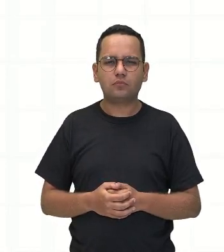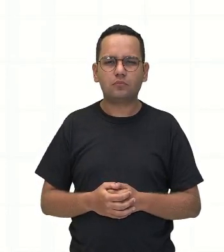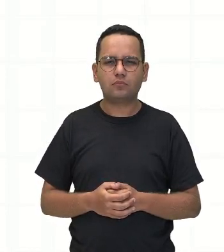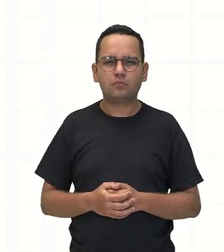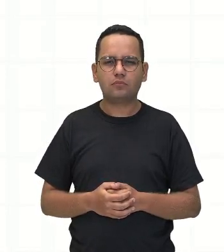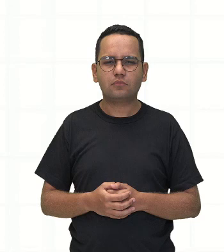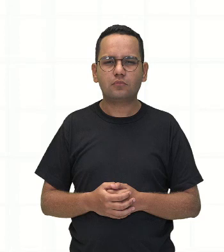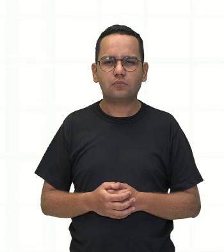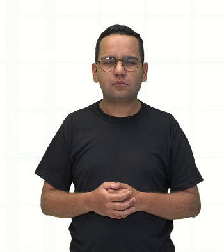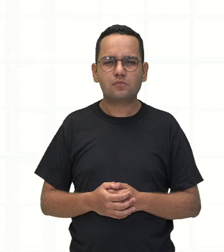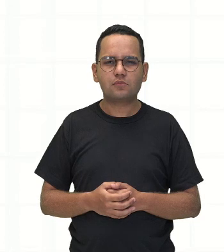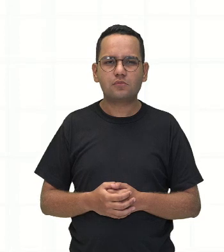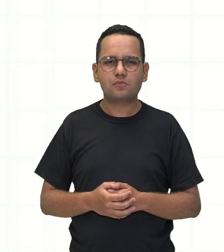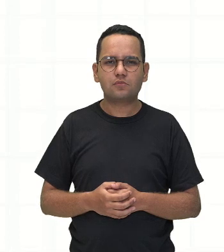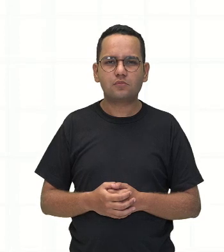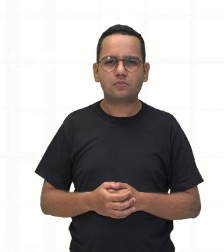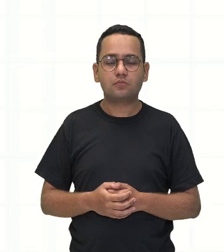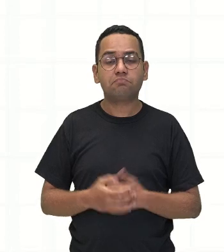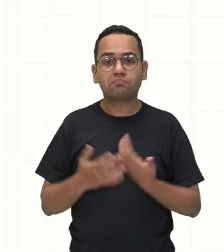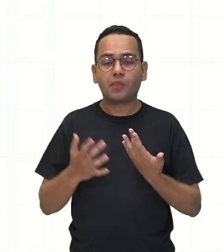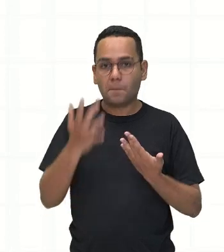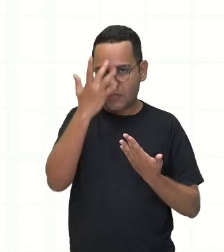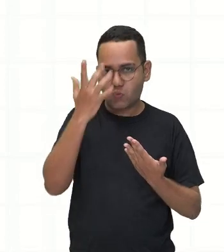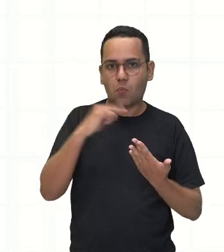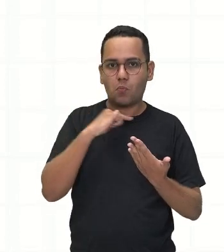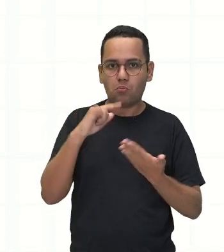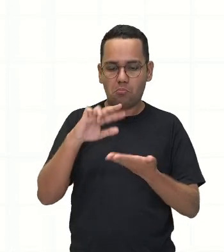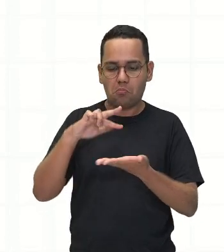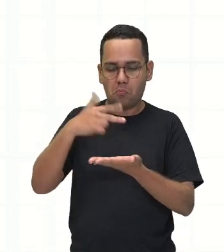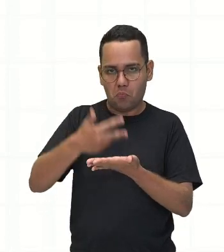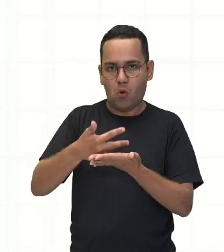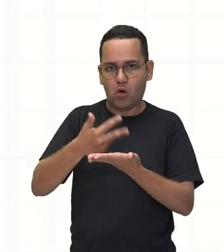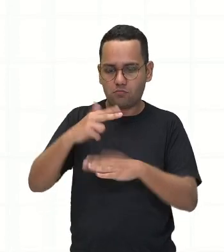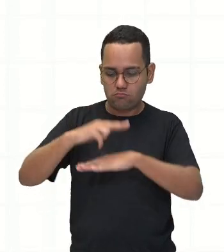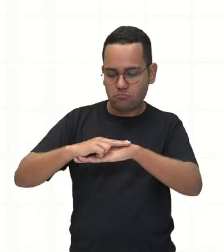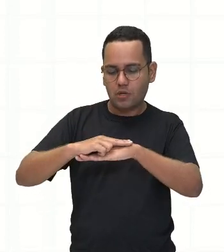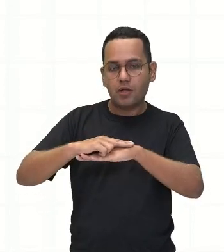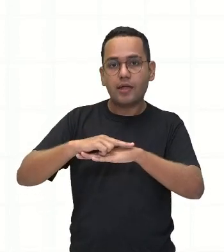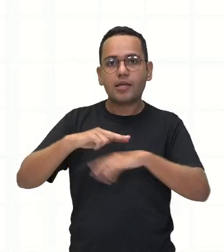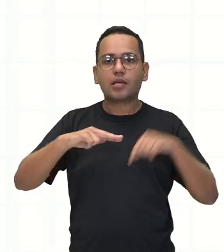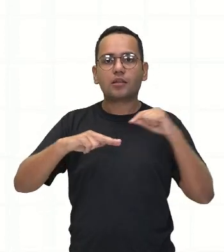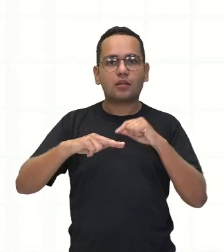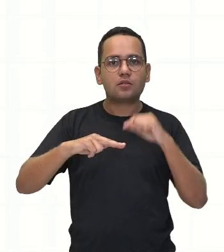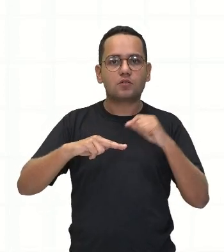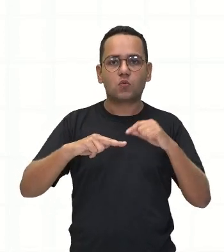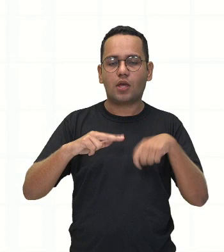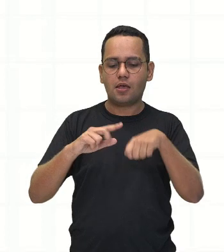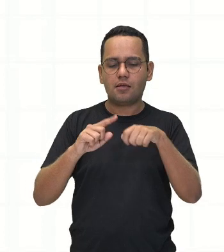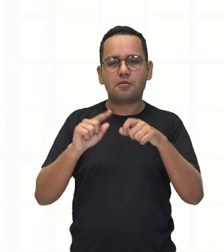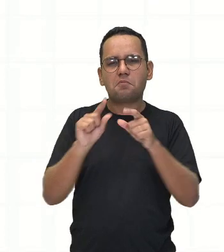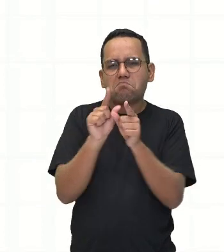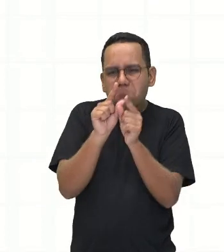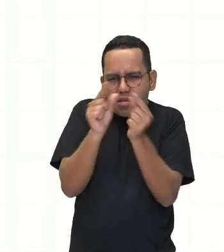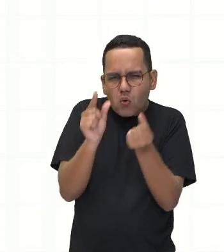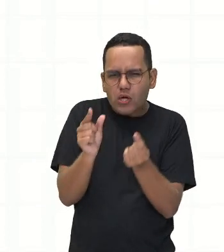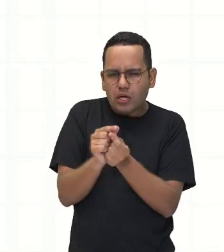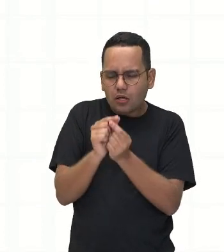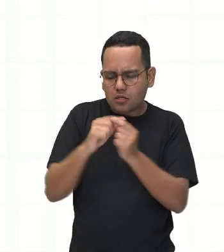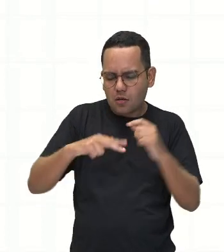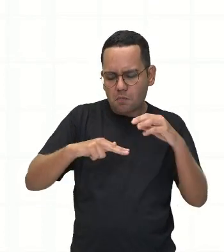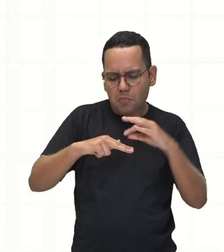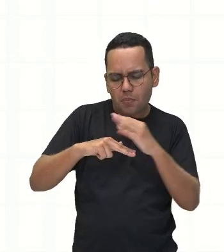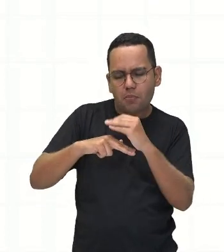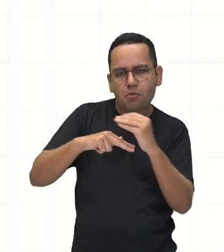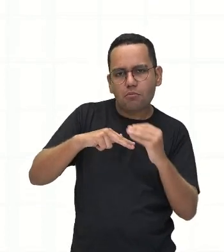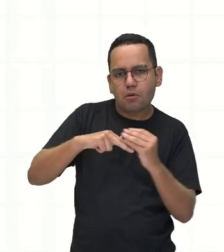no seu processo ali, depois que morreu, e que começam a atuar micro-organismos, né, para que ele, assim,